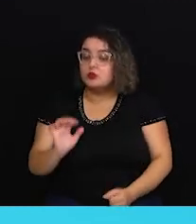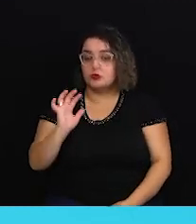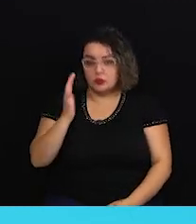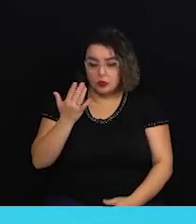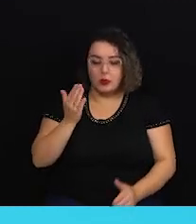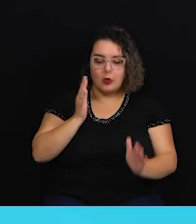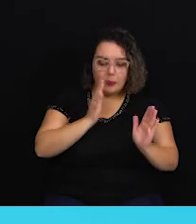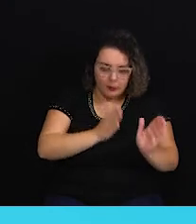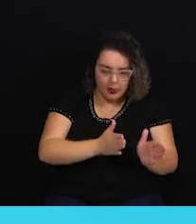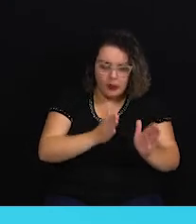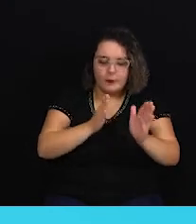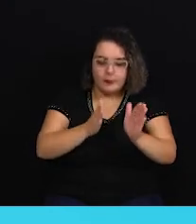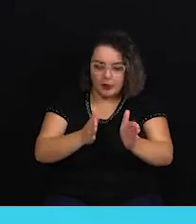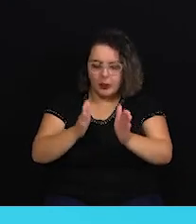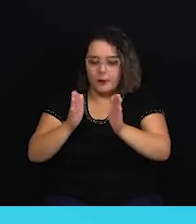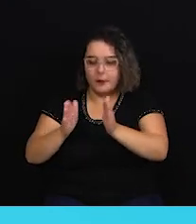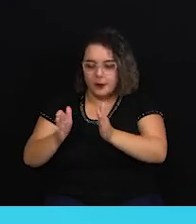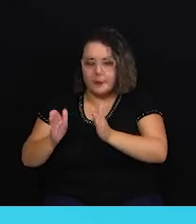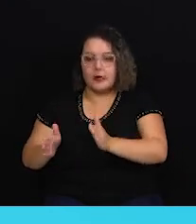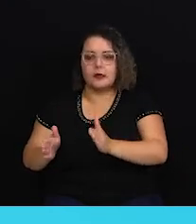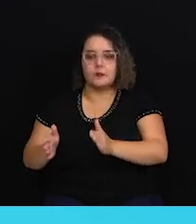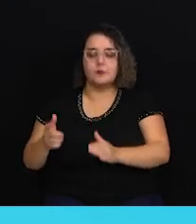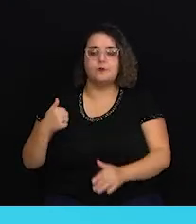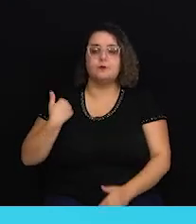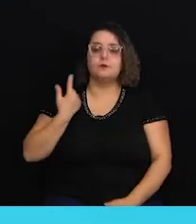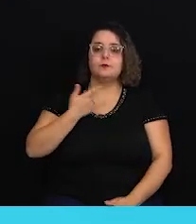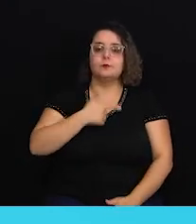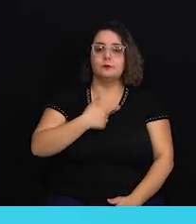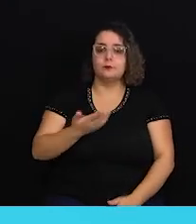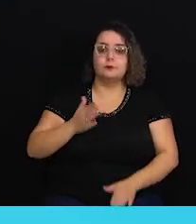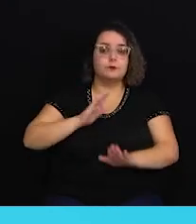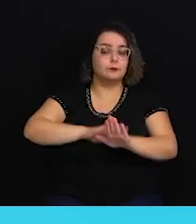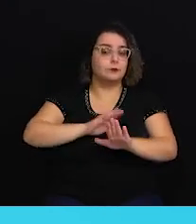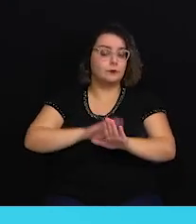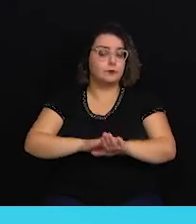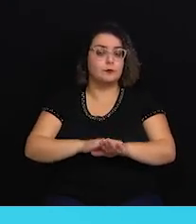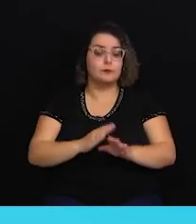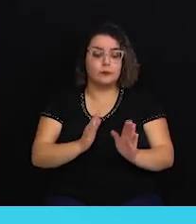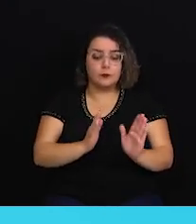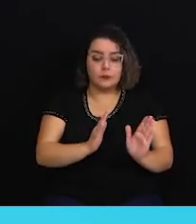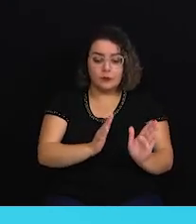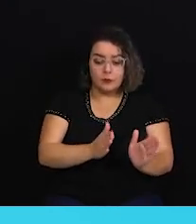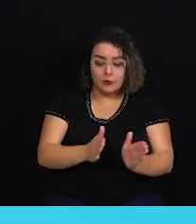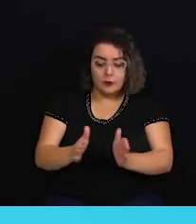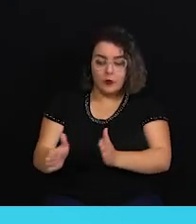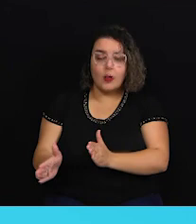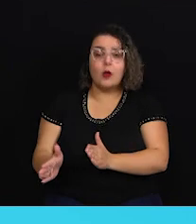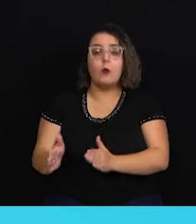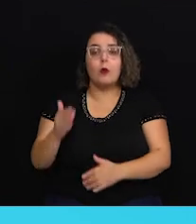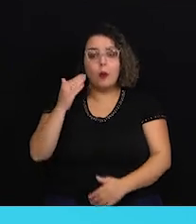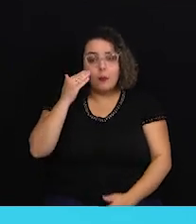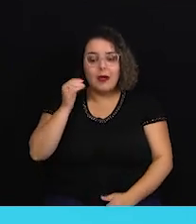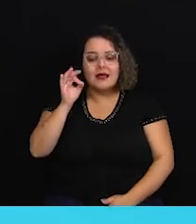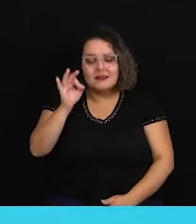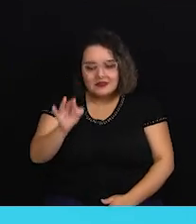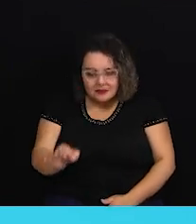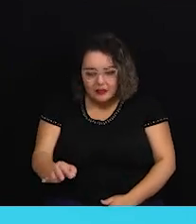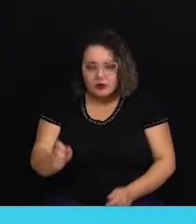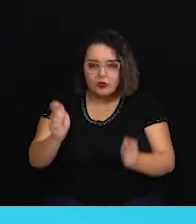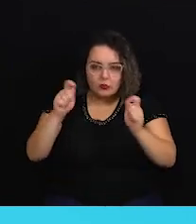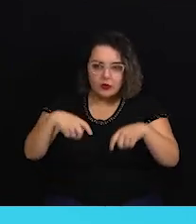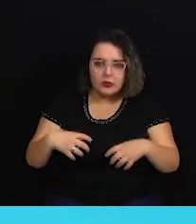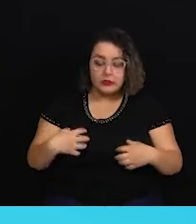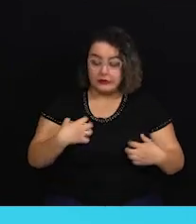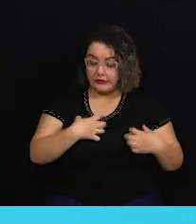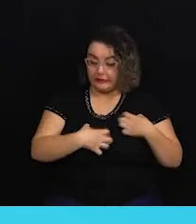acontecer, o passo a passo. Então, a nossa palavra, a nossa função é tornar esse processo o mais previsível possível e com isso diminuir